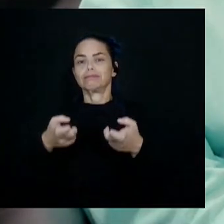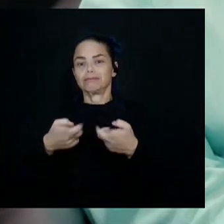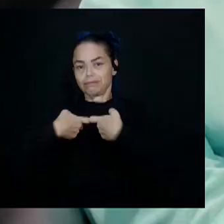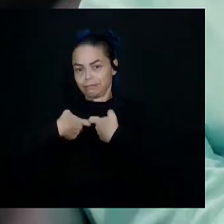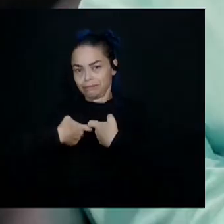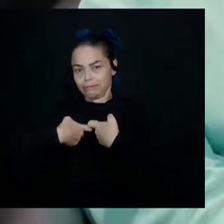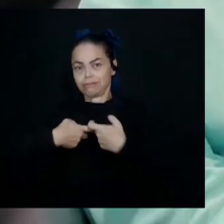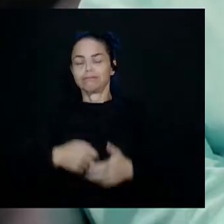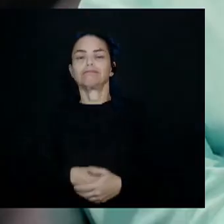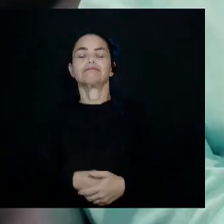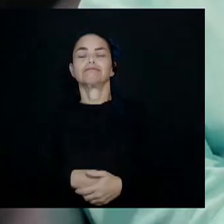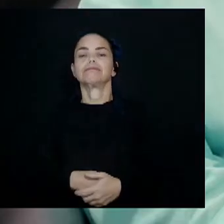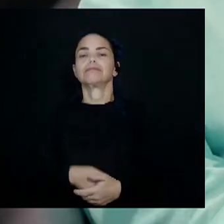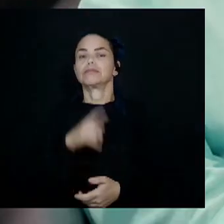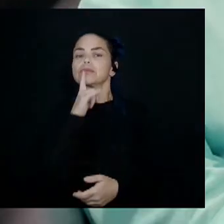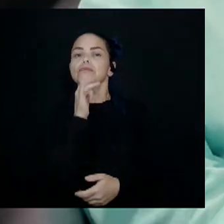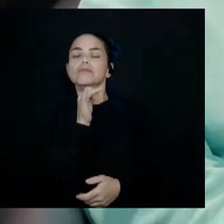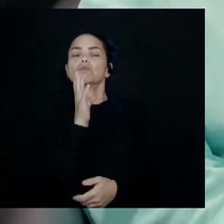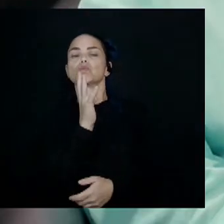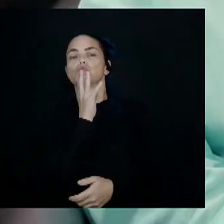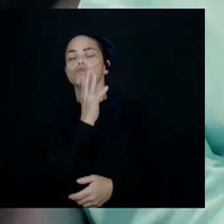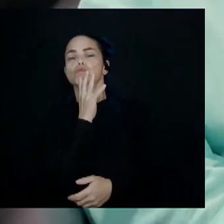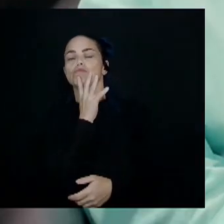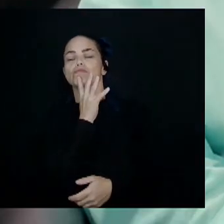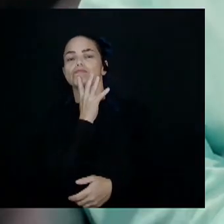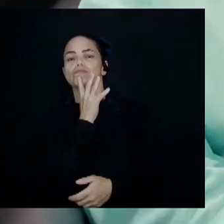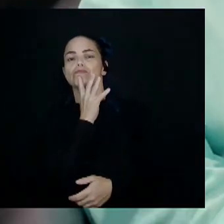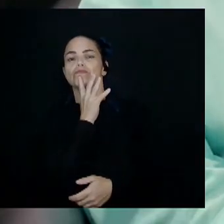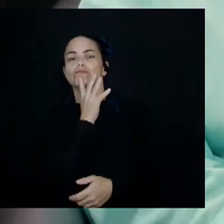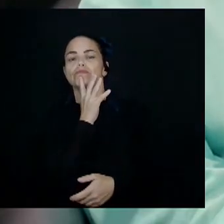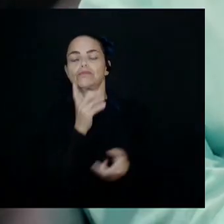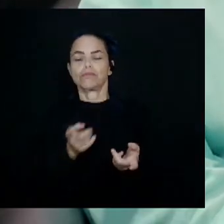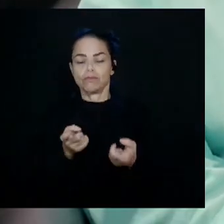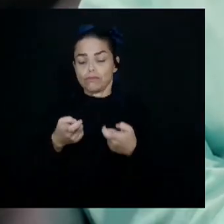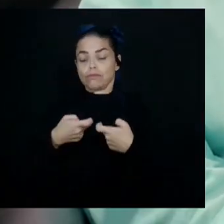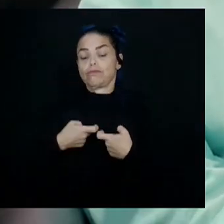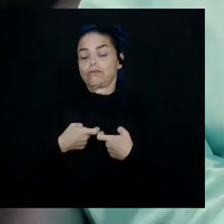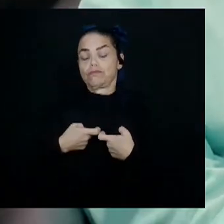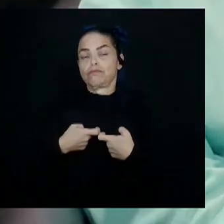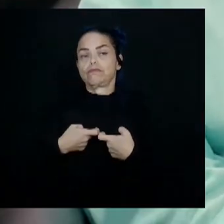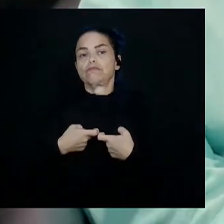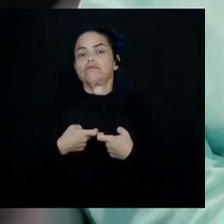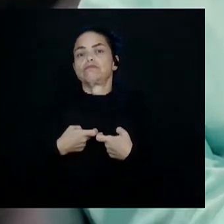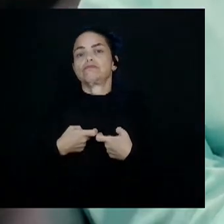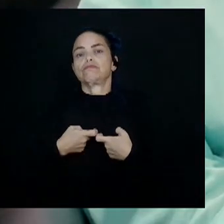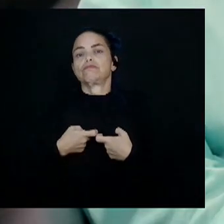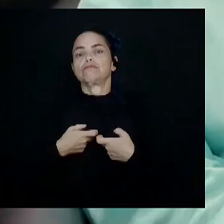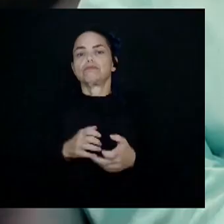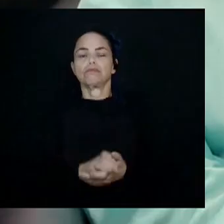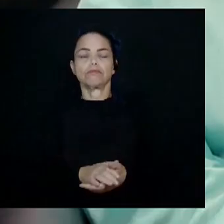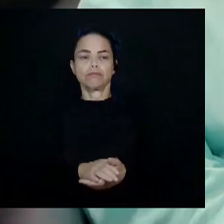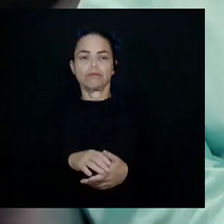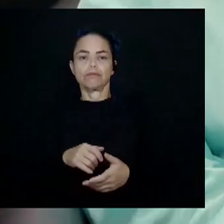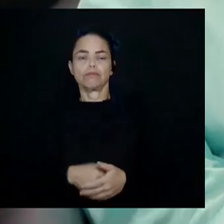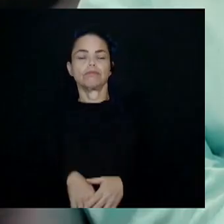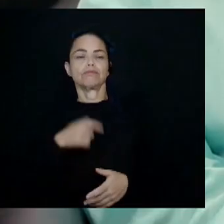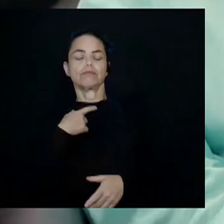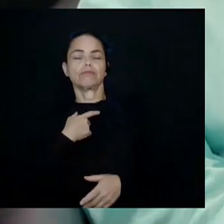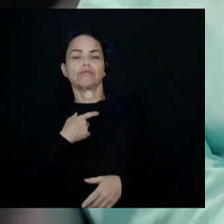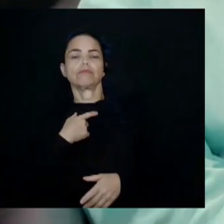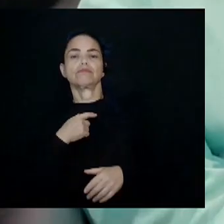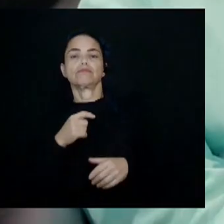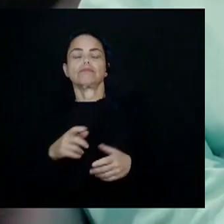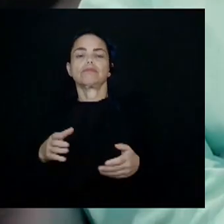pais conhecer o que é a sexualidade no pré-púbere e no adolescente, para